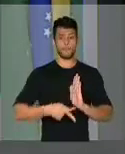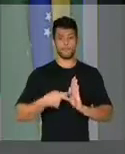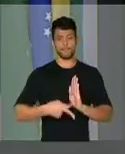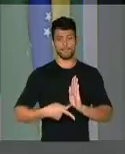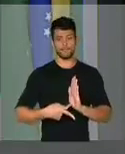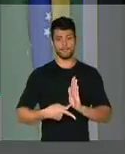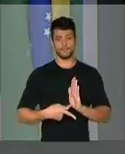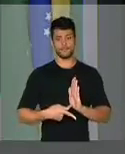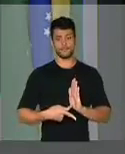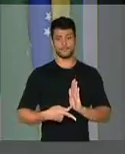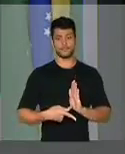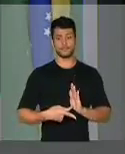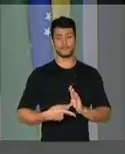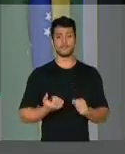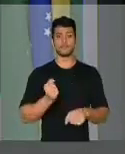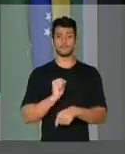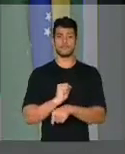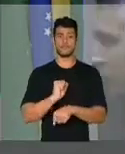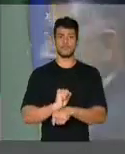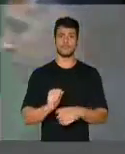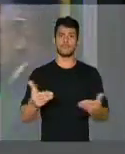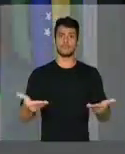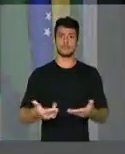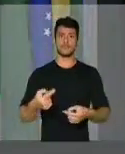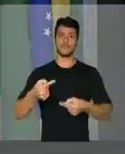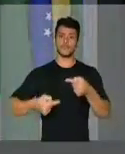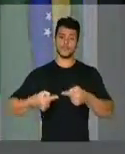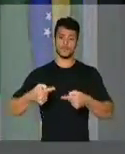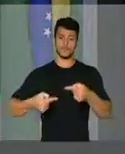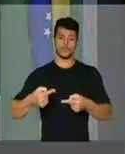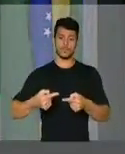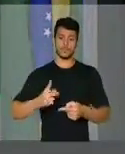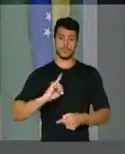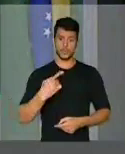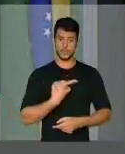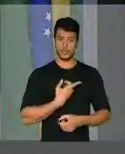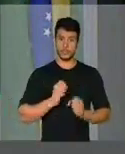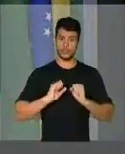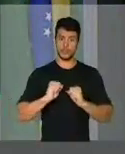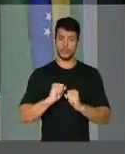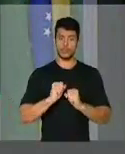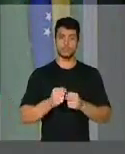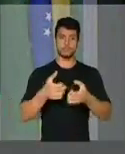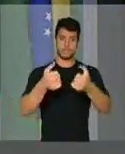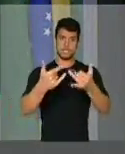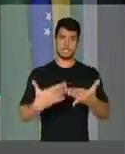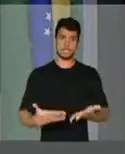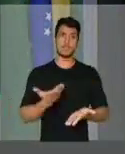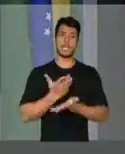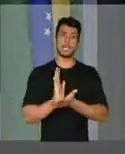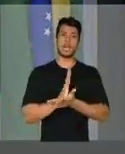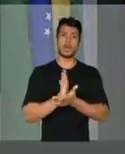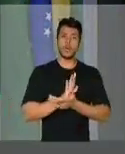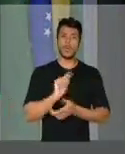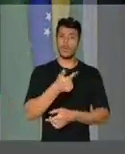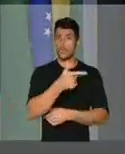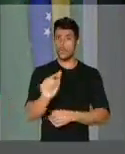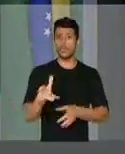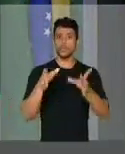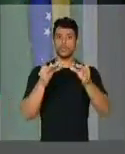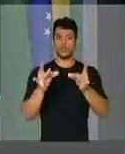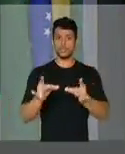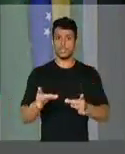e aguardamos as discussões para que a gente possa nos manifestar com relação